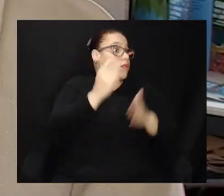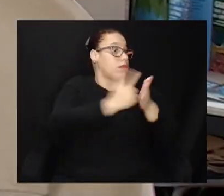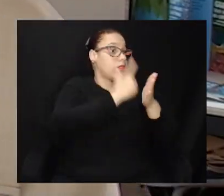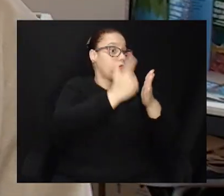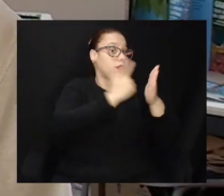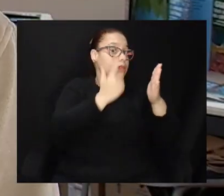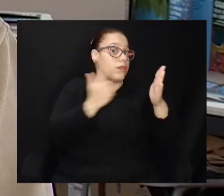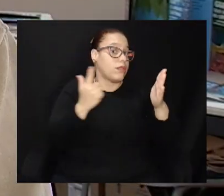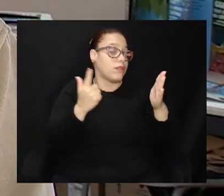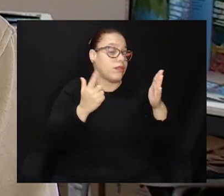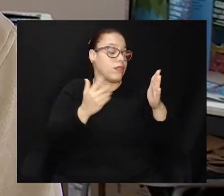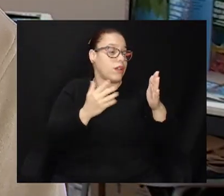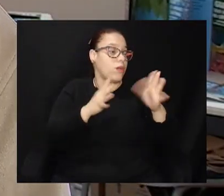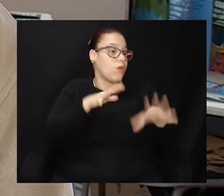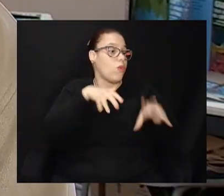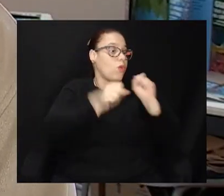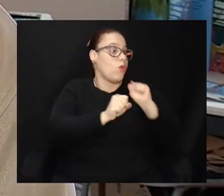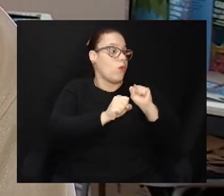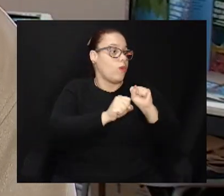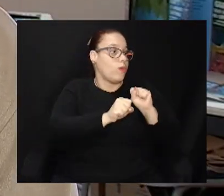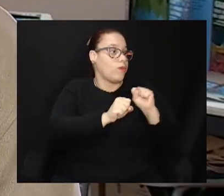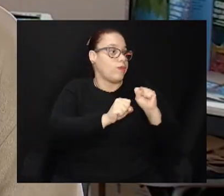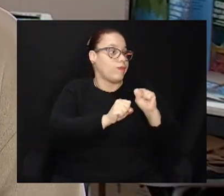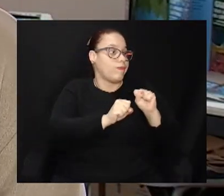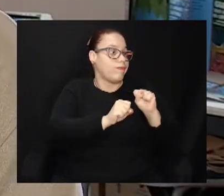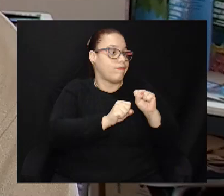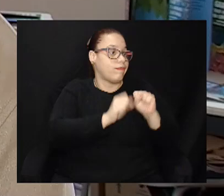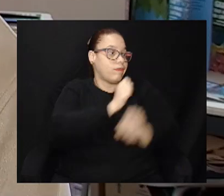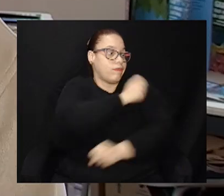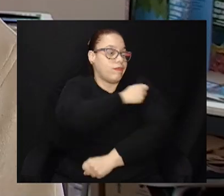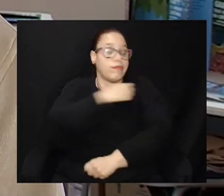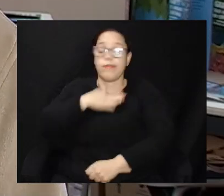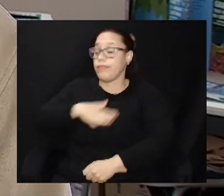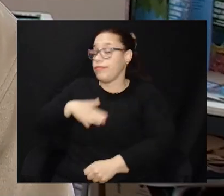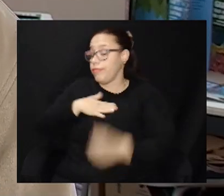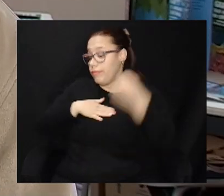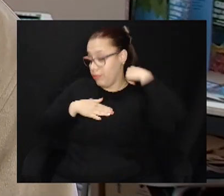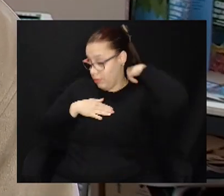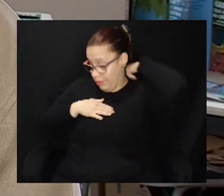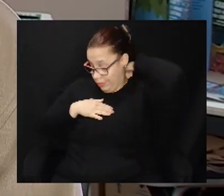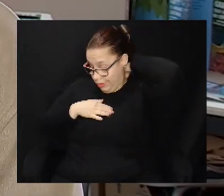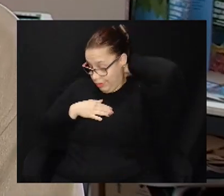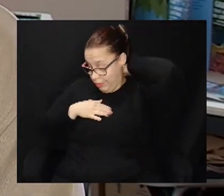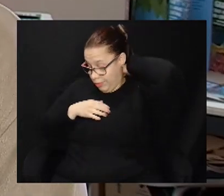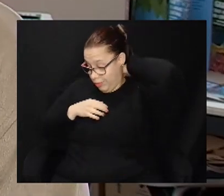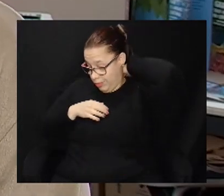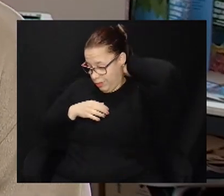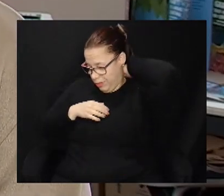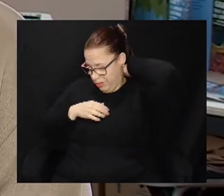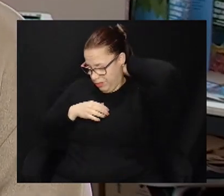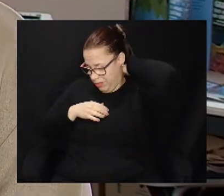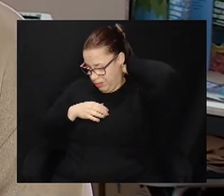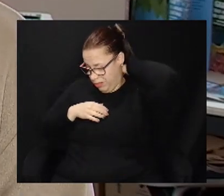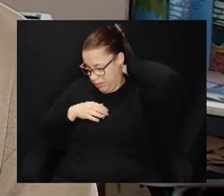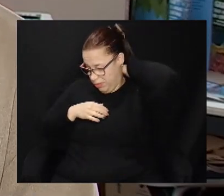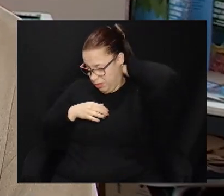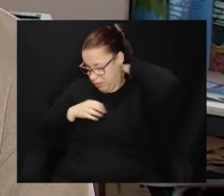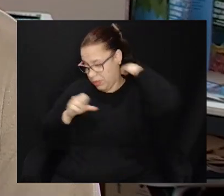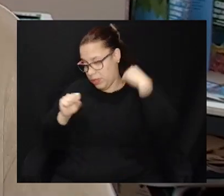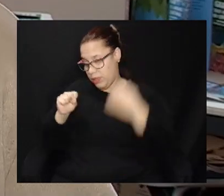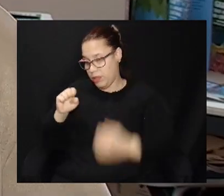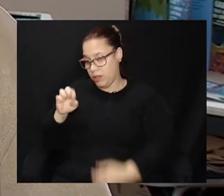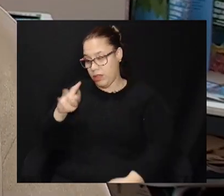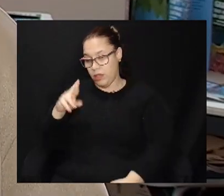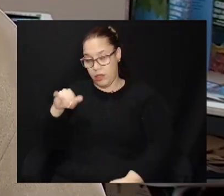alunos? Olha, assim, eu gosto muito de uma fala do Guimarães Rosa, do Grandes Sertões, que o Riobaldo está fazendo